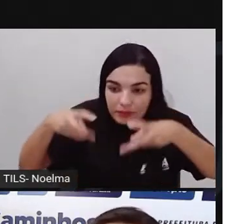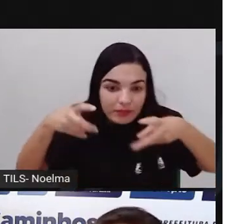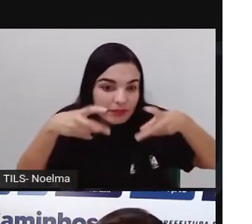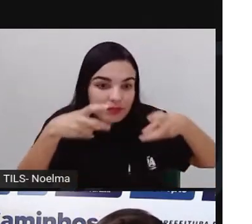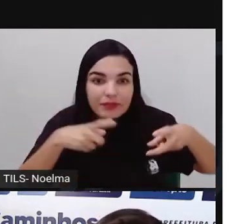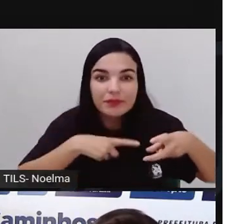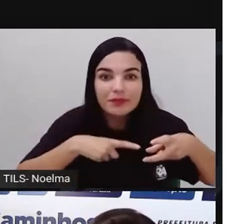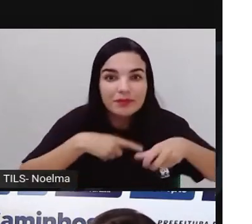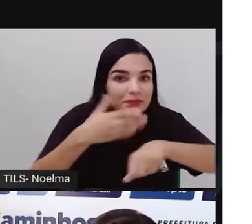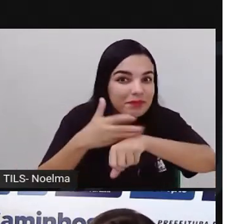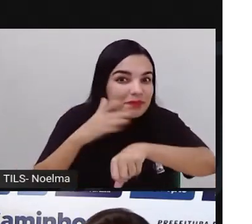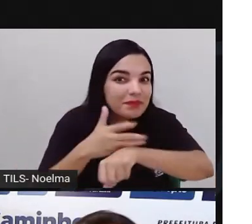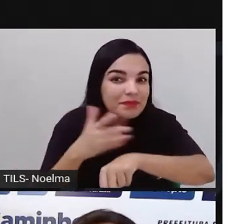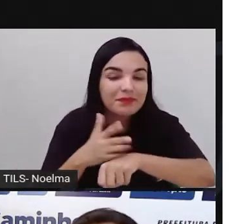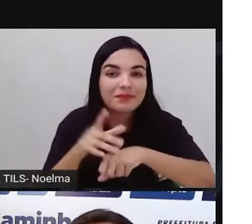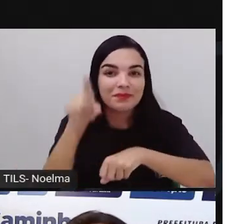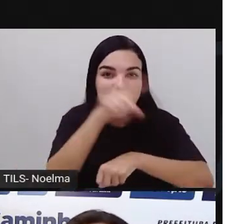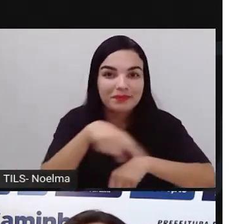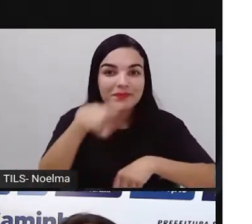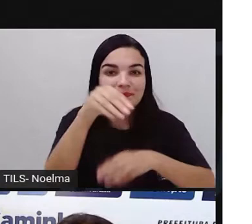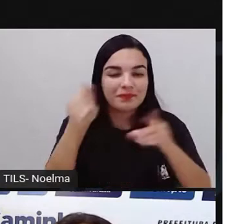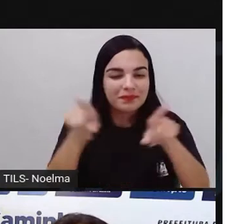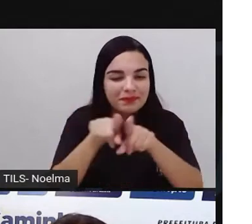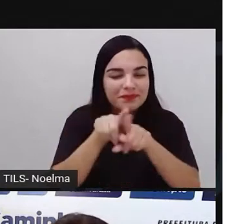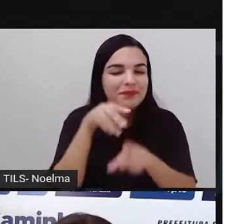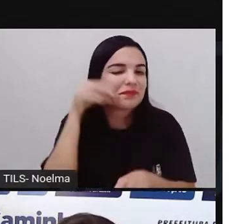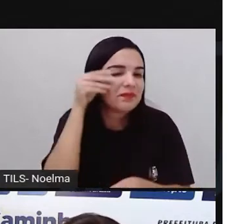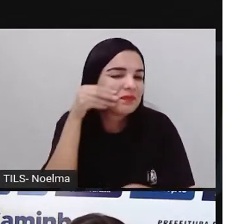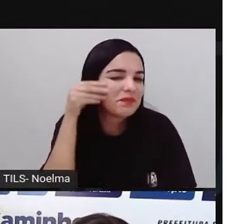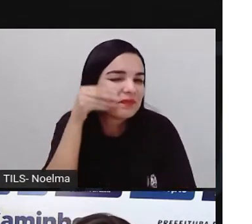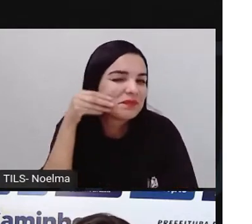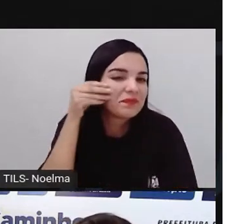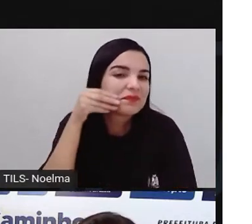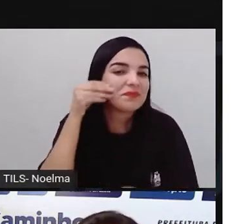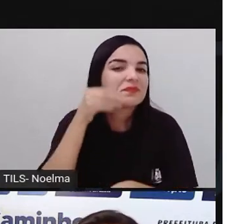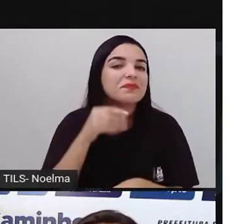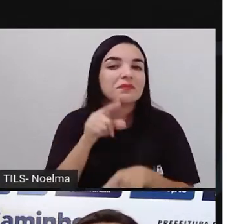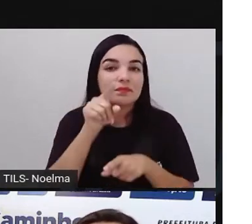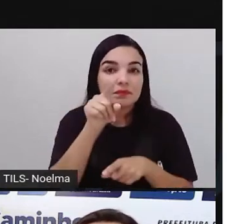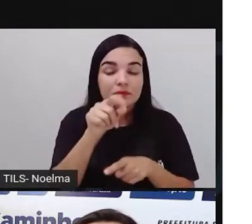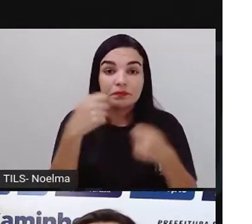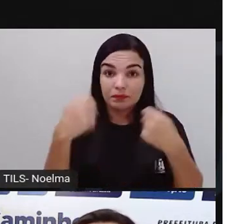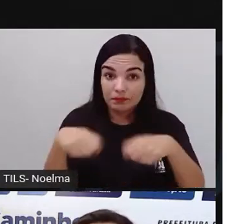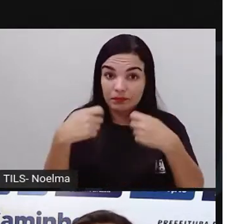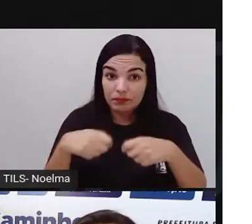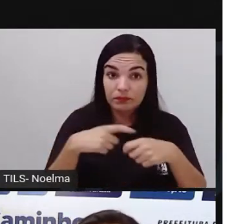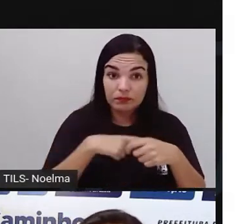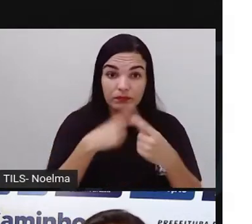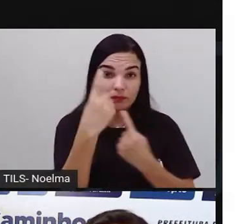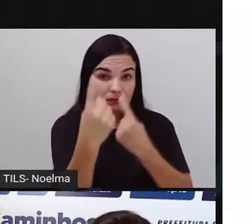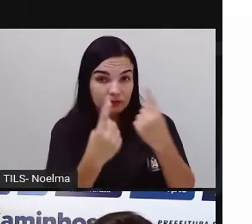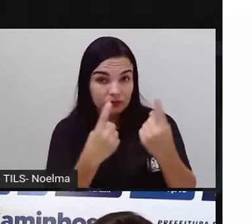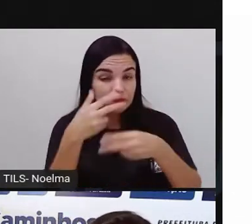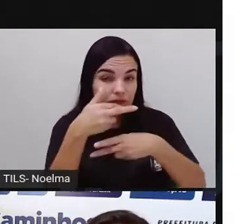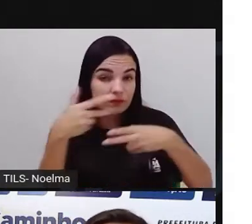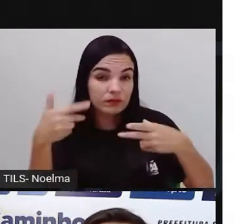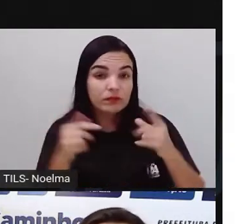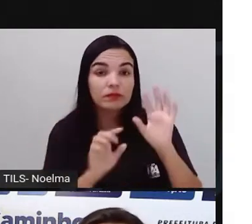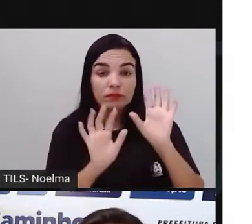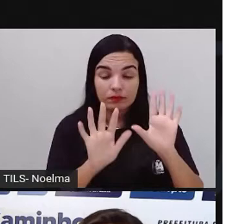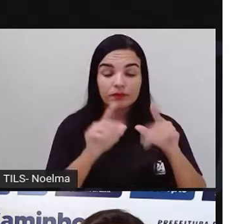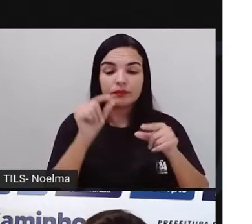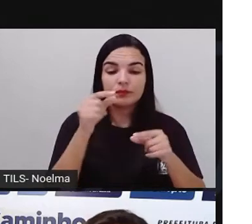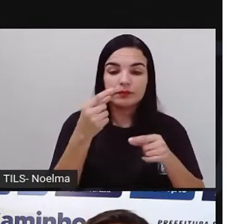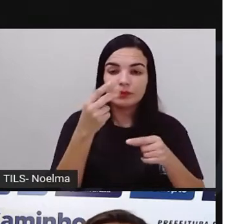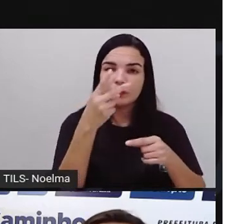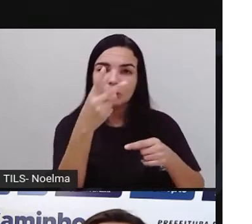forma prática em casa, a gente vai agora para uma experiência. Você vai precisar aí de alguns materiais, né? Pedaços